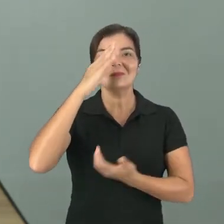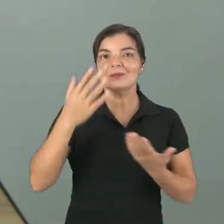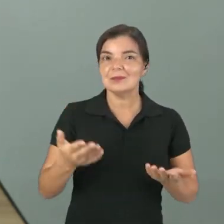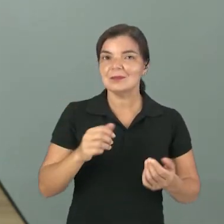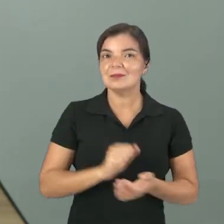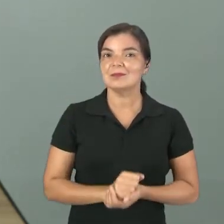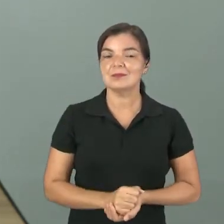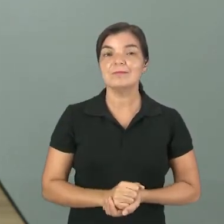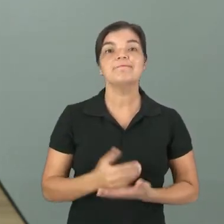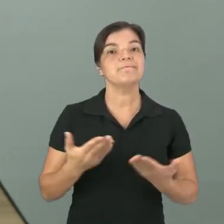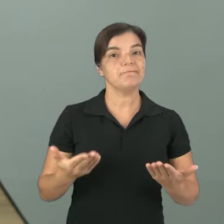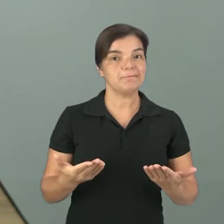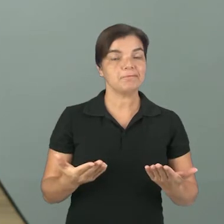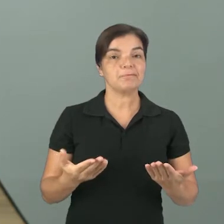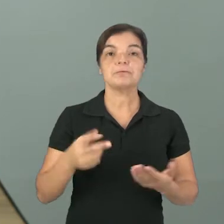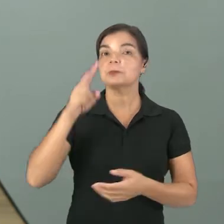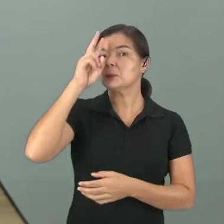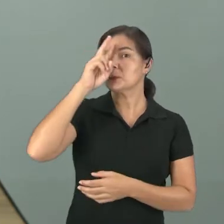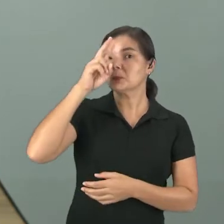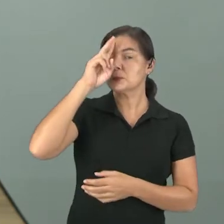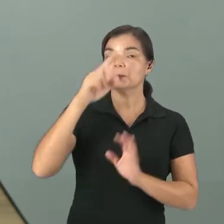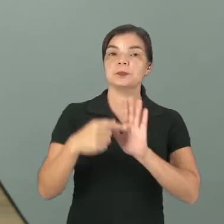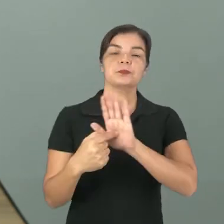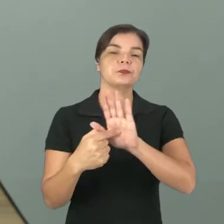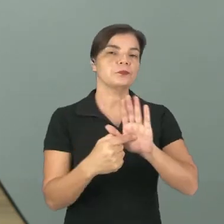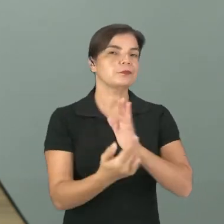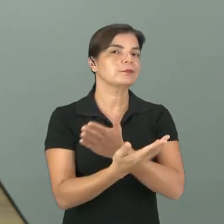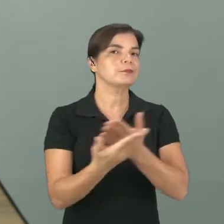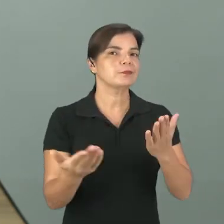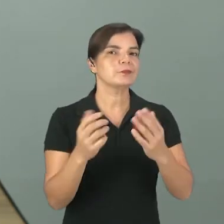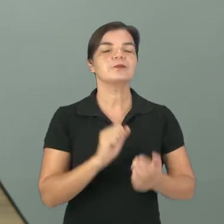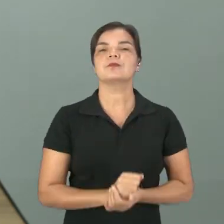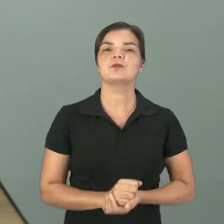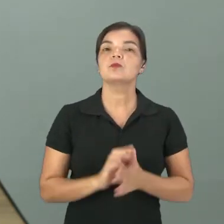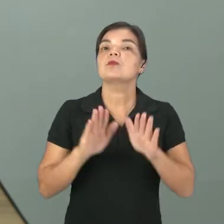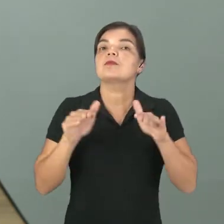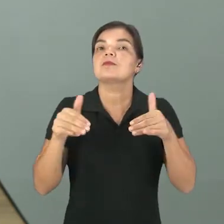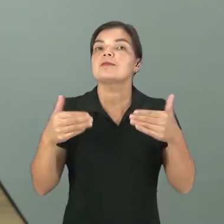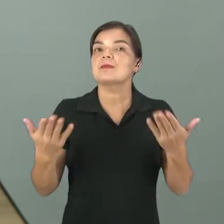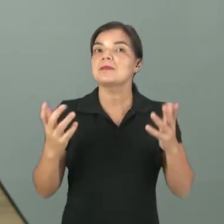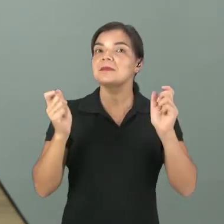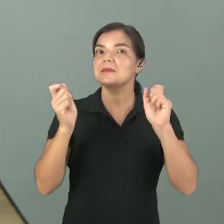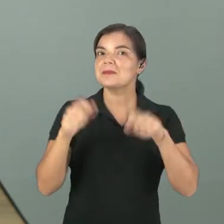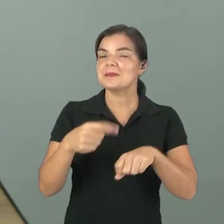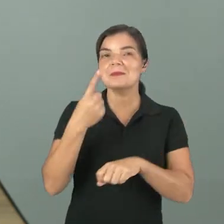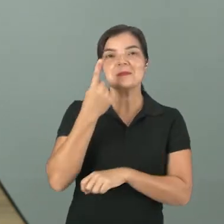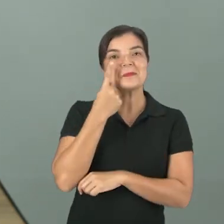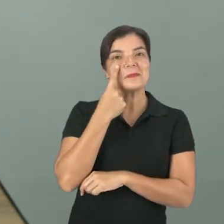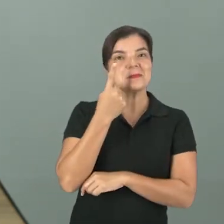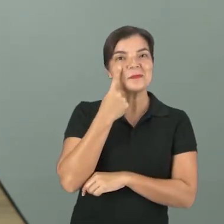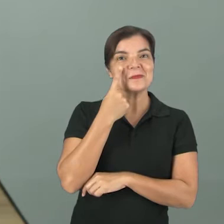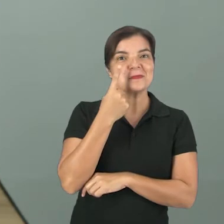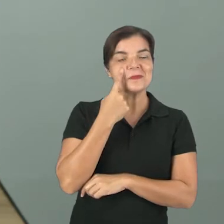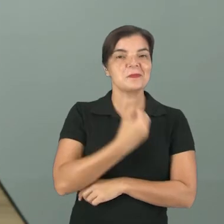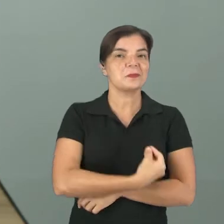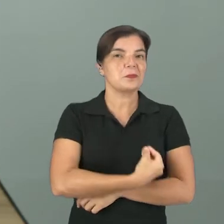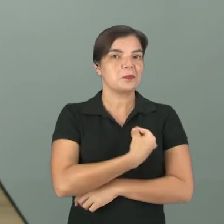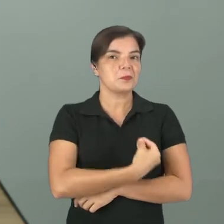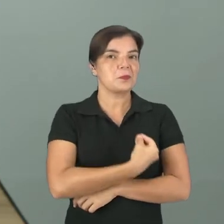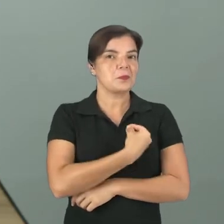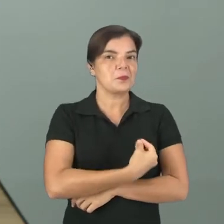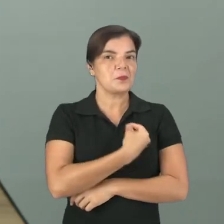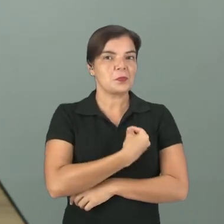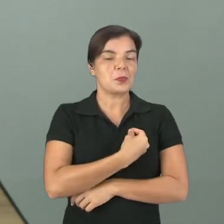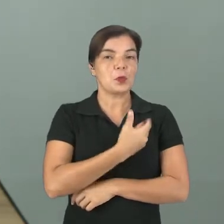fantasioso. E olha só, dessas histórias que eu apresentei para vocês, em qual nós podemos identificar a presença de